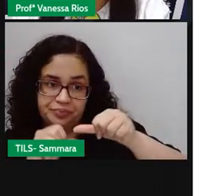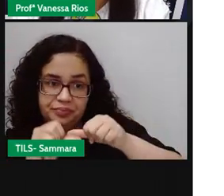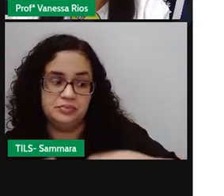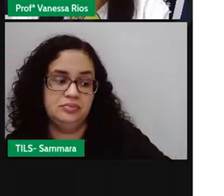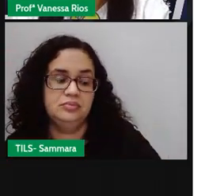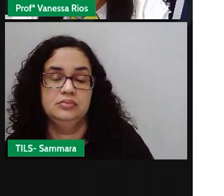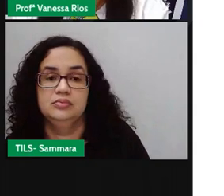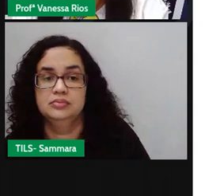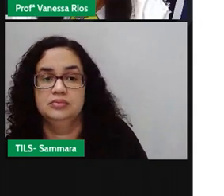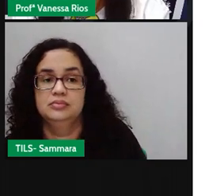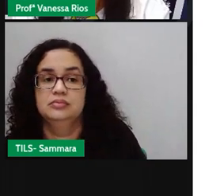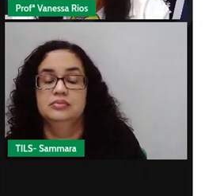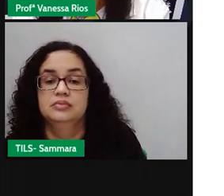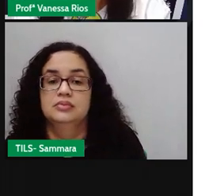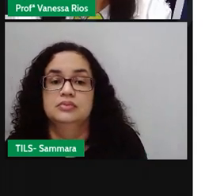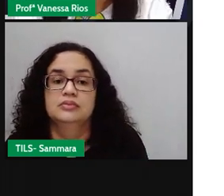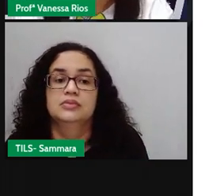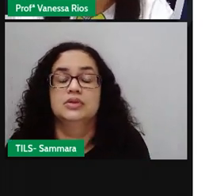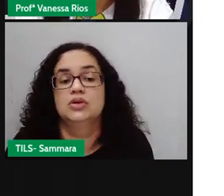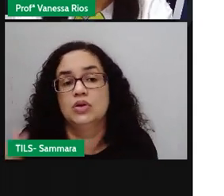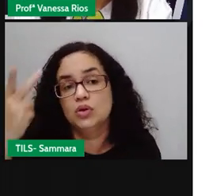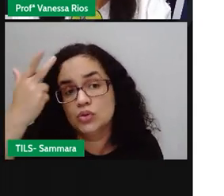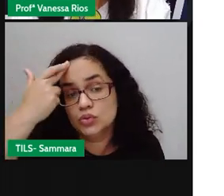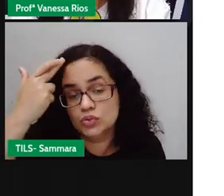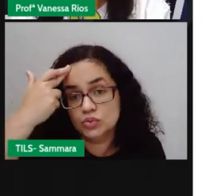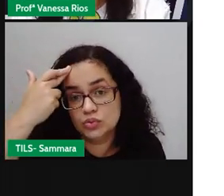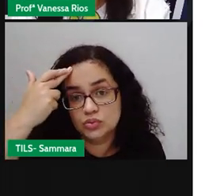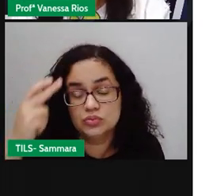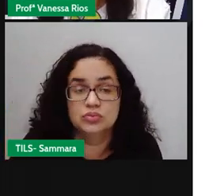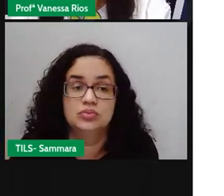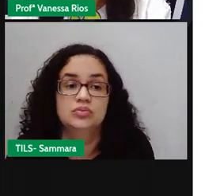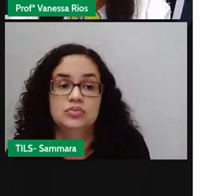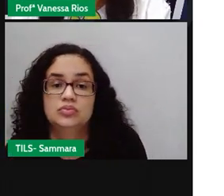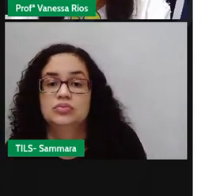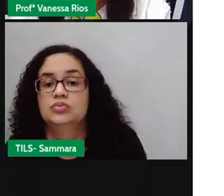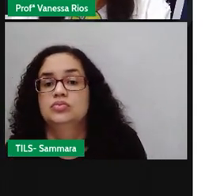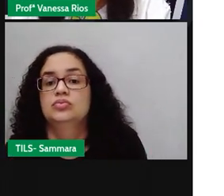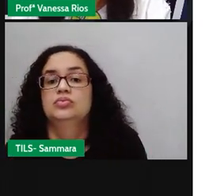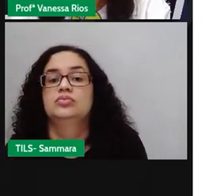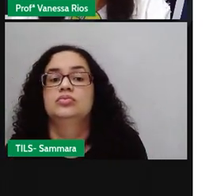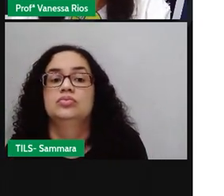uma transformação daquilo que era natural para ser artificial.